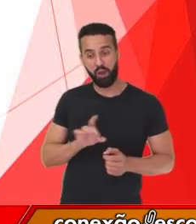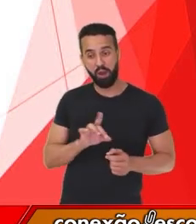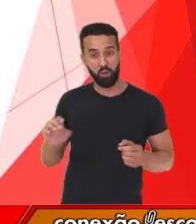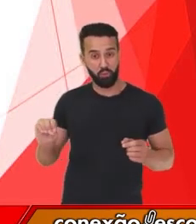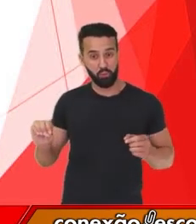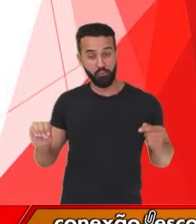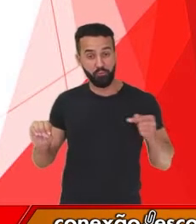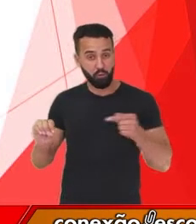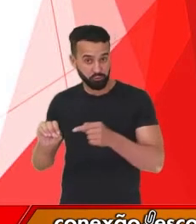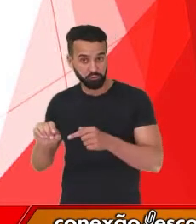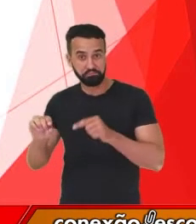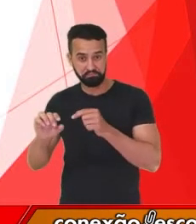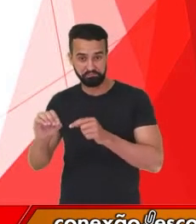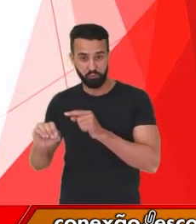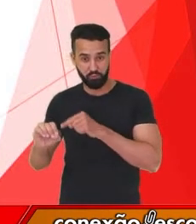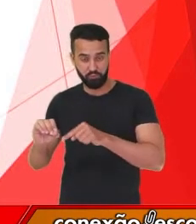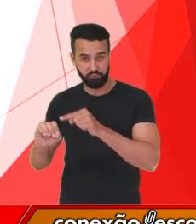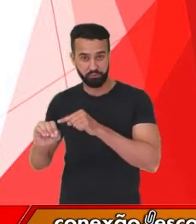ovócito.